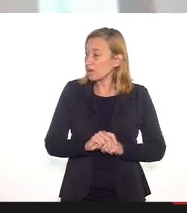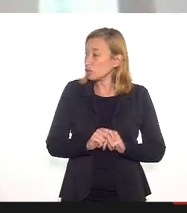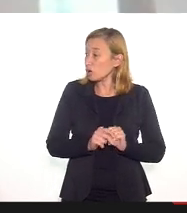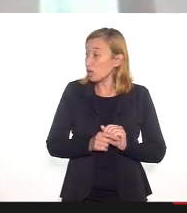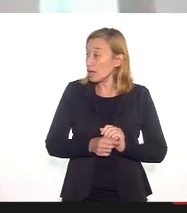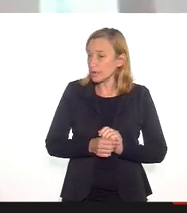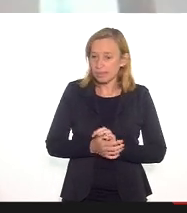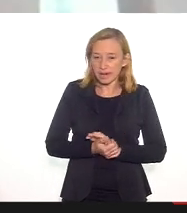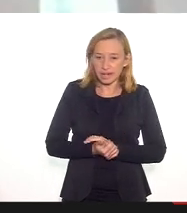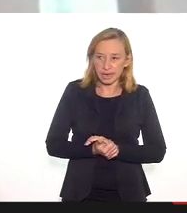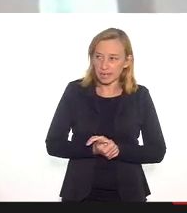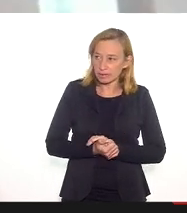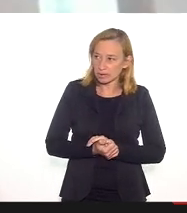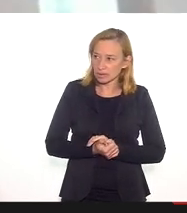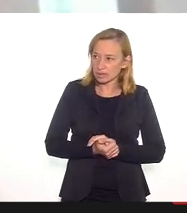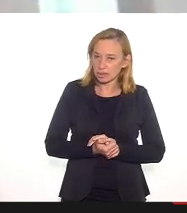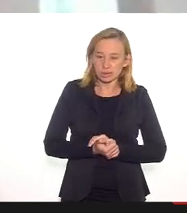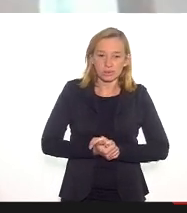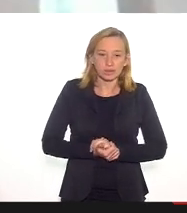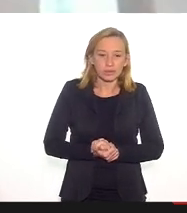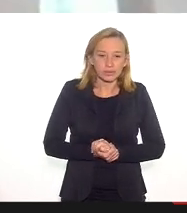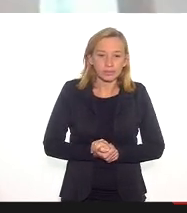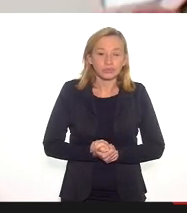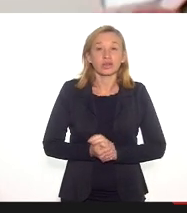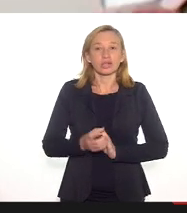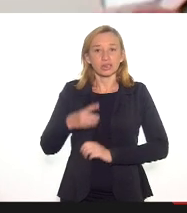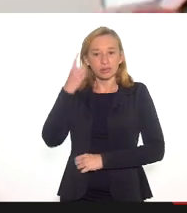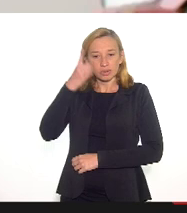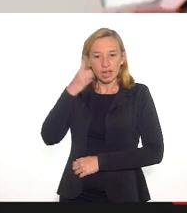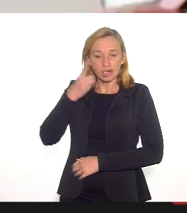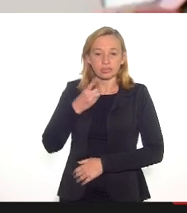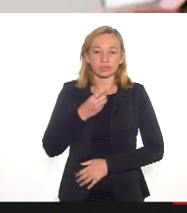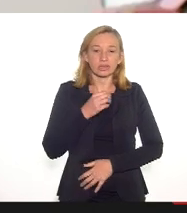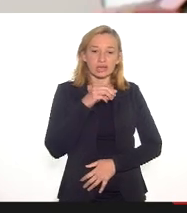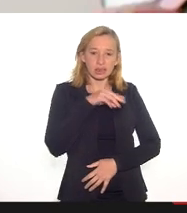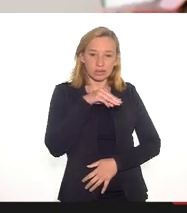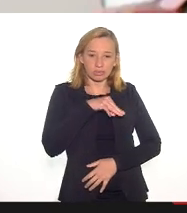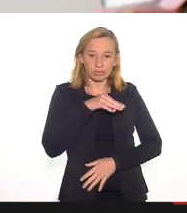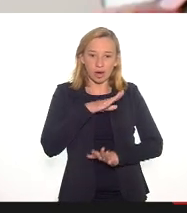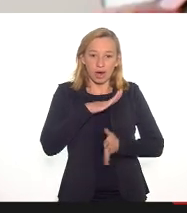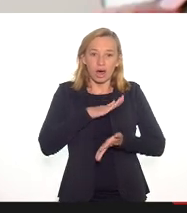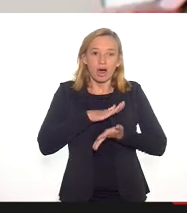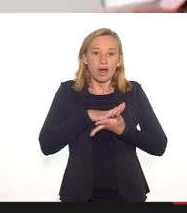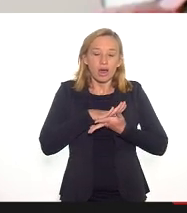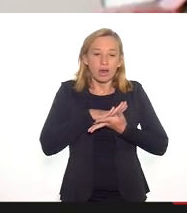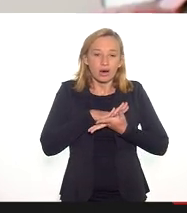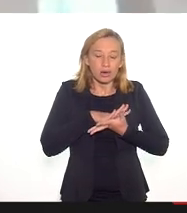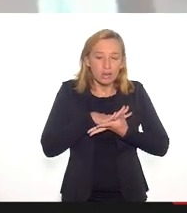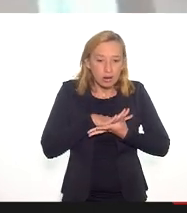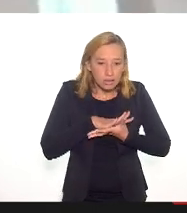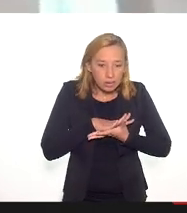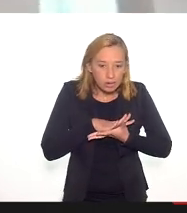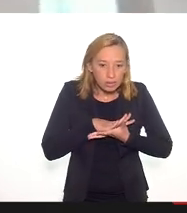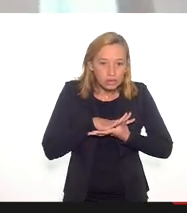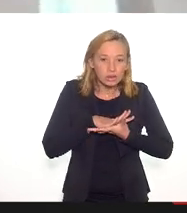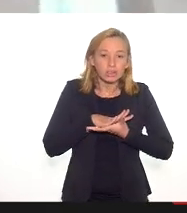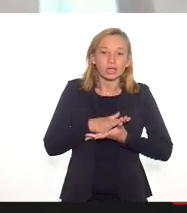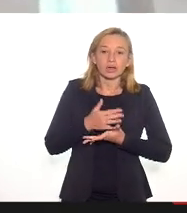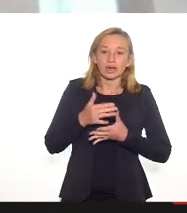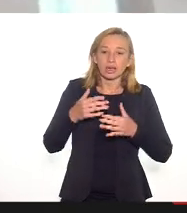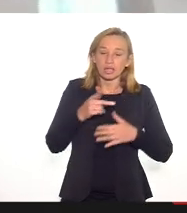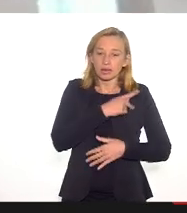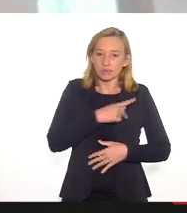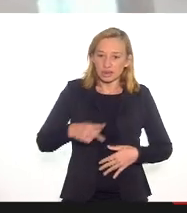Deputados, me permitem uma parte? Pois não, presidente. Gustavo, frisar que as portas da presidência